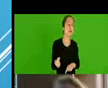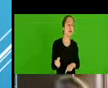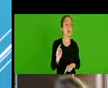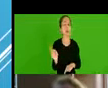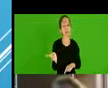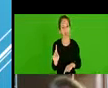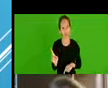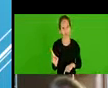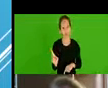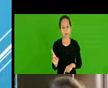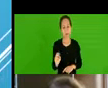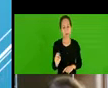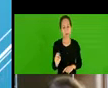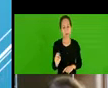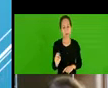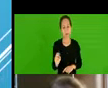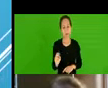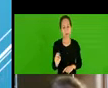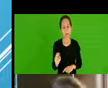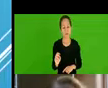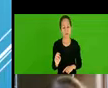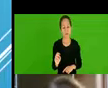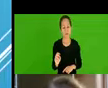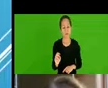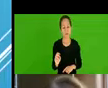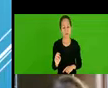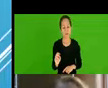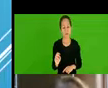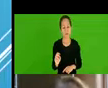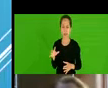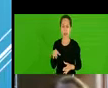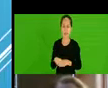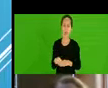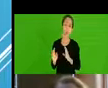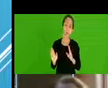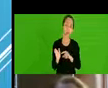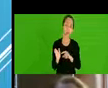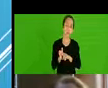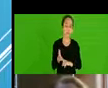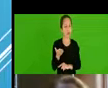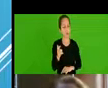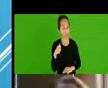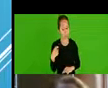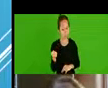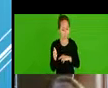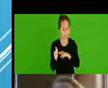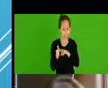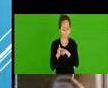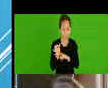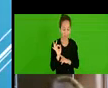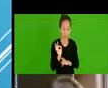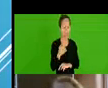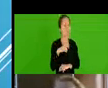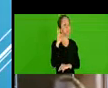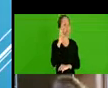verificou ou não no decorrer do processo de pesquisa, isso é pesquisa, e eu me lembro também que na década de 80